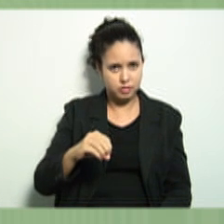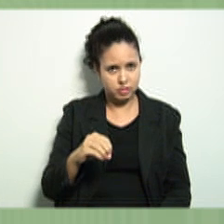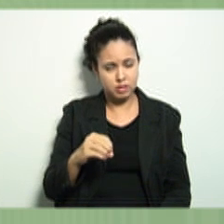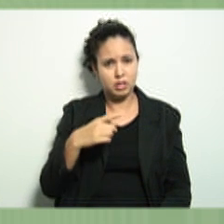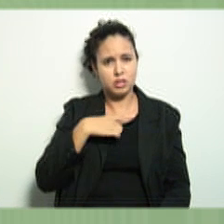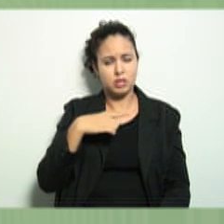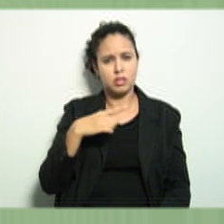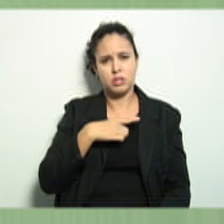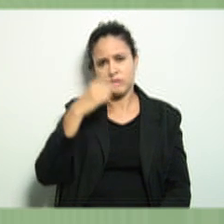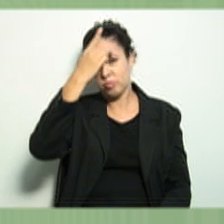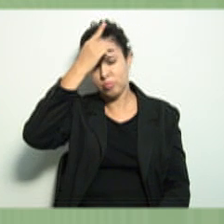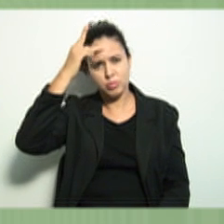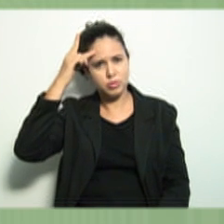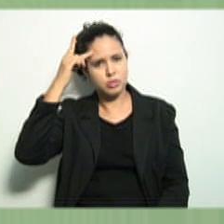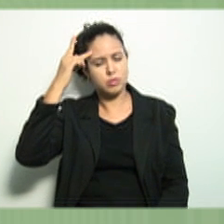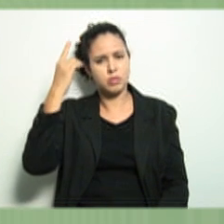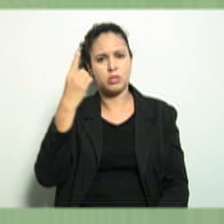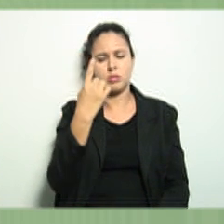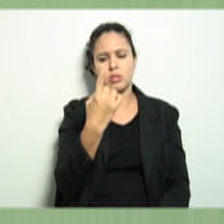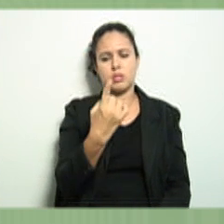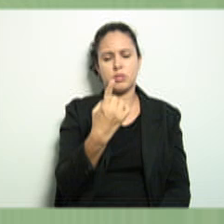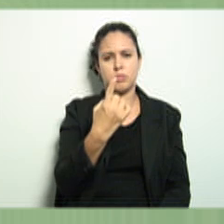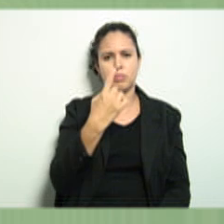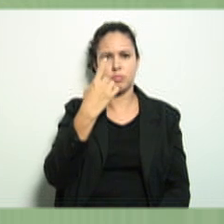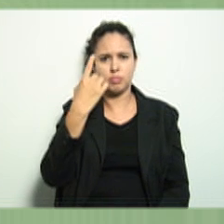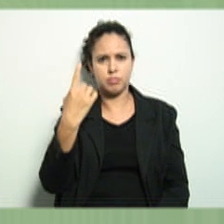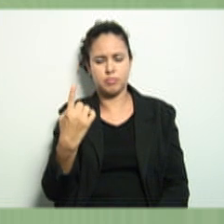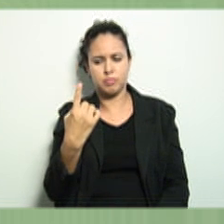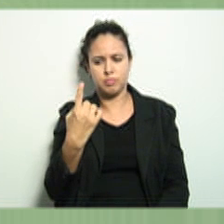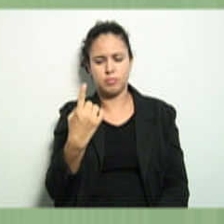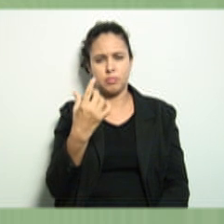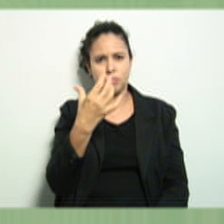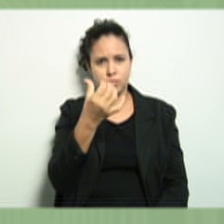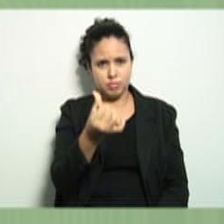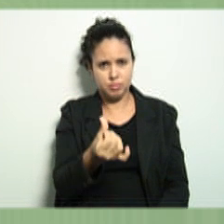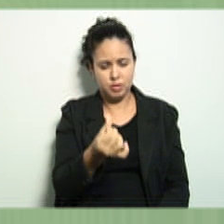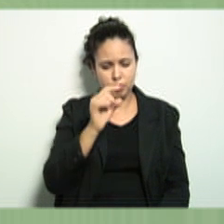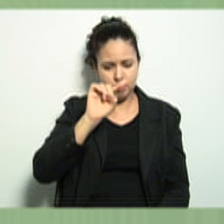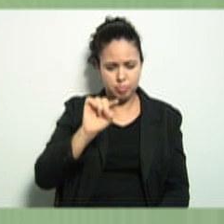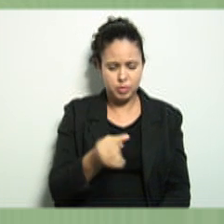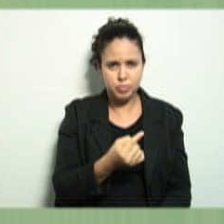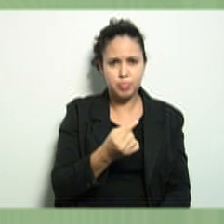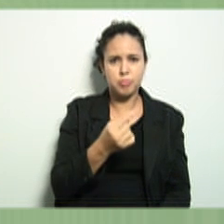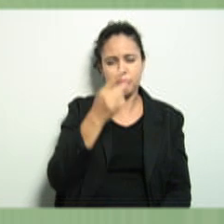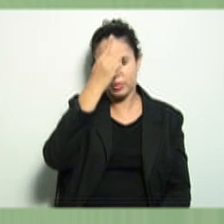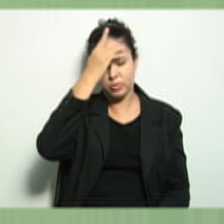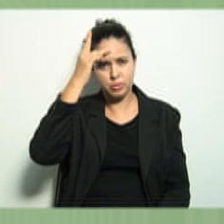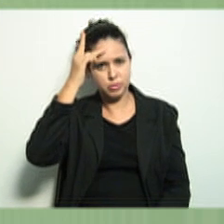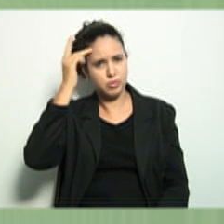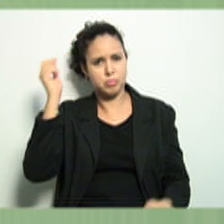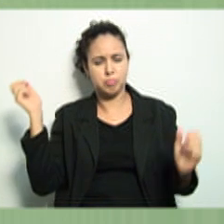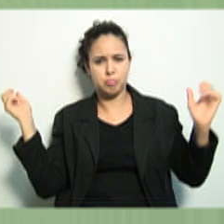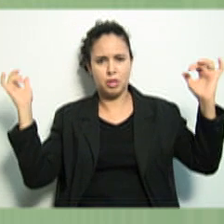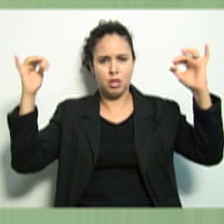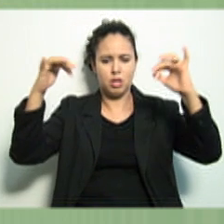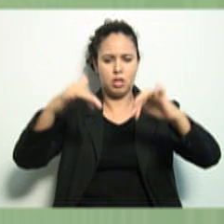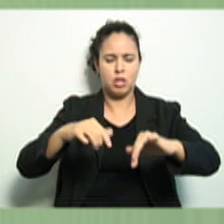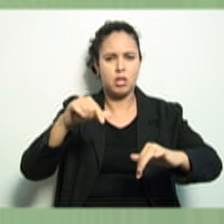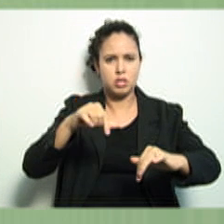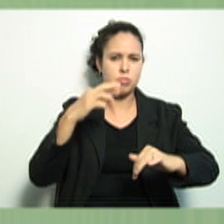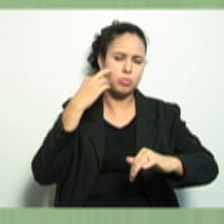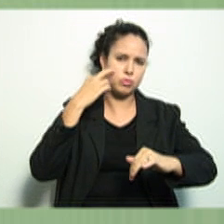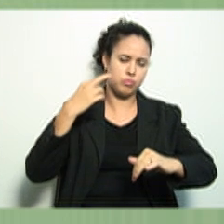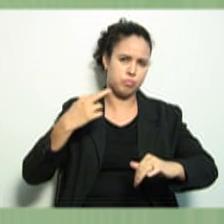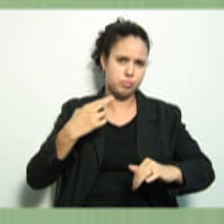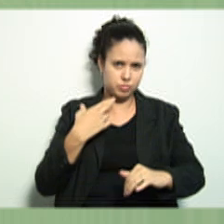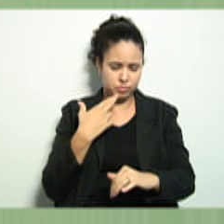116 mil pessoas vieram para o nosso estado. E na década de 80, isso meio que quadruplicou